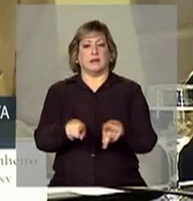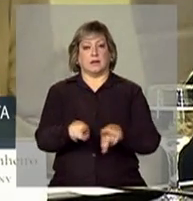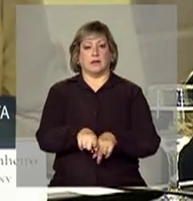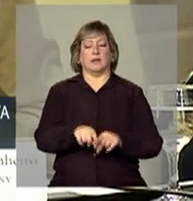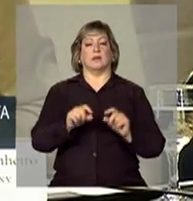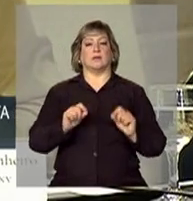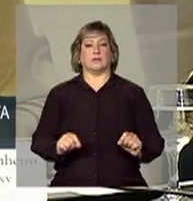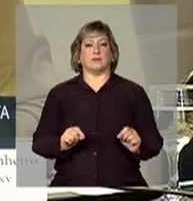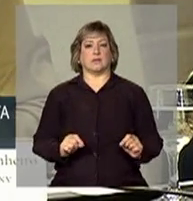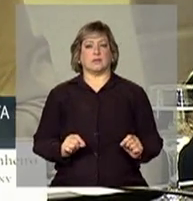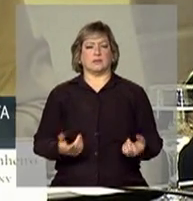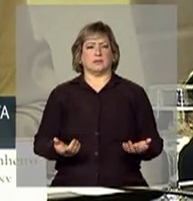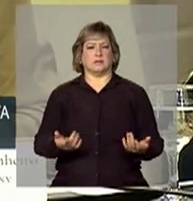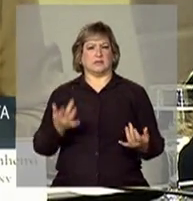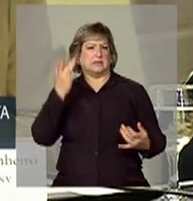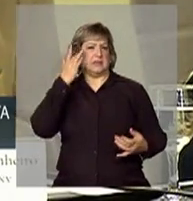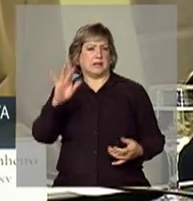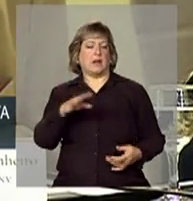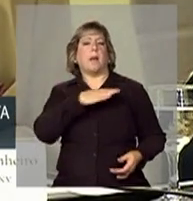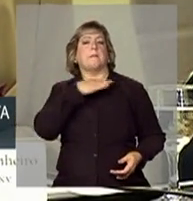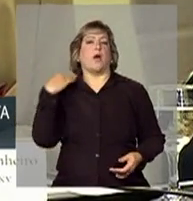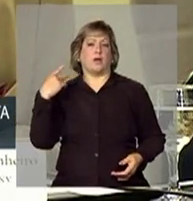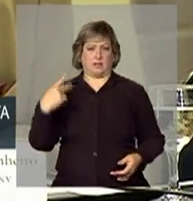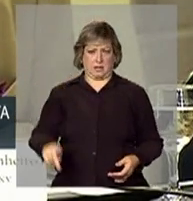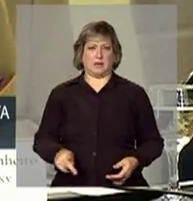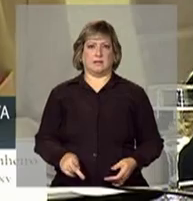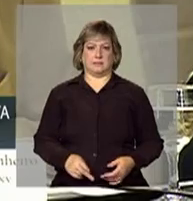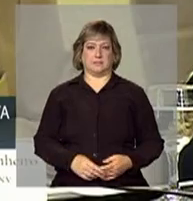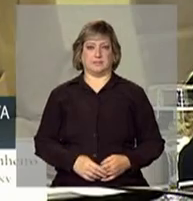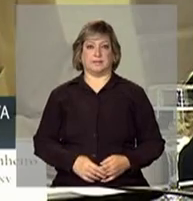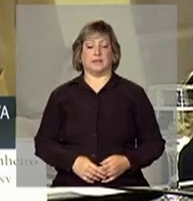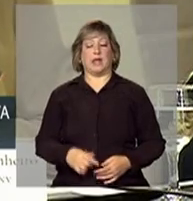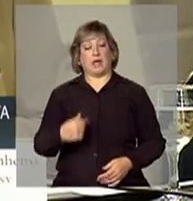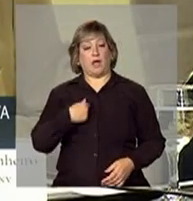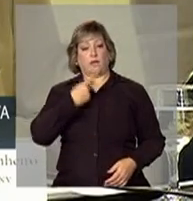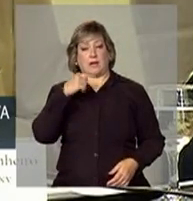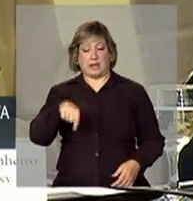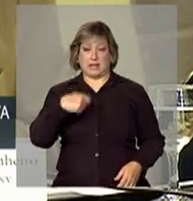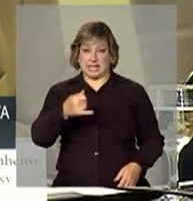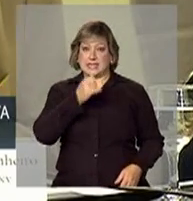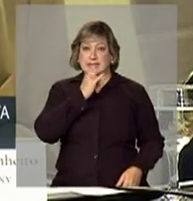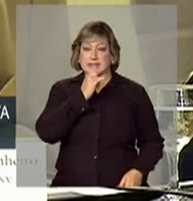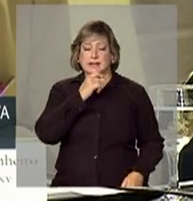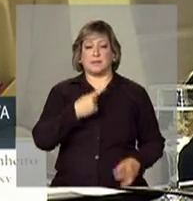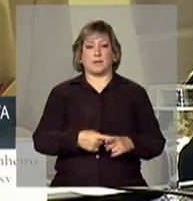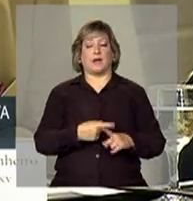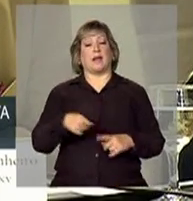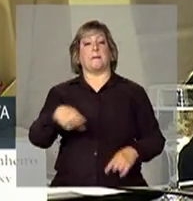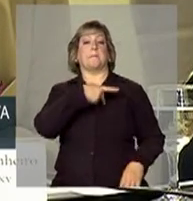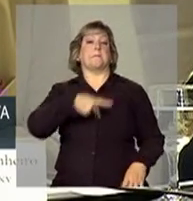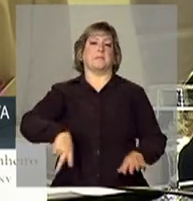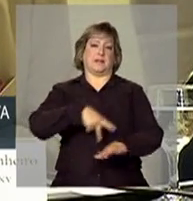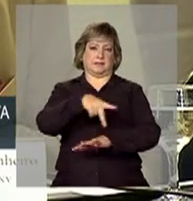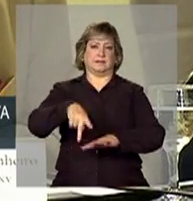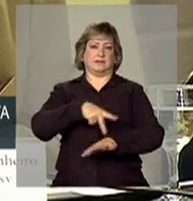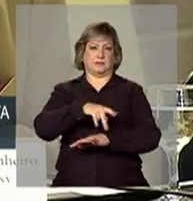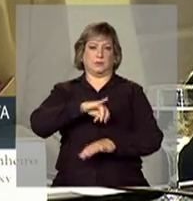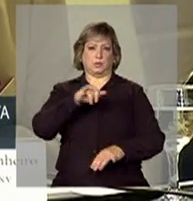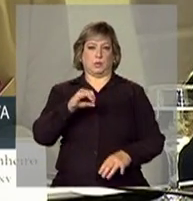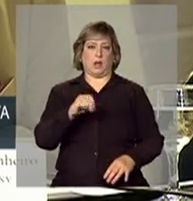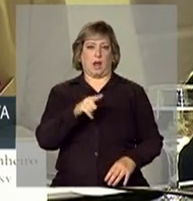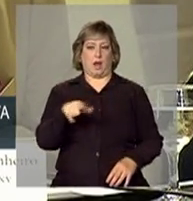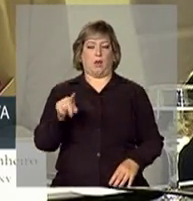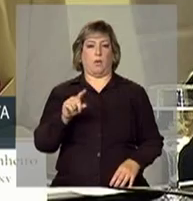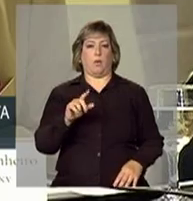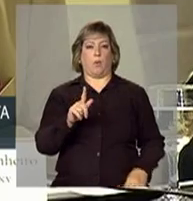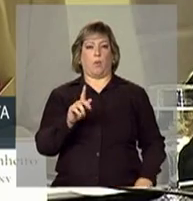a suspeitíssima morte do presidente João Goulart. Eu só cito o presidente João Goulart por ser um presidente da República. Assim, do acervo